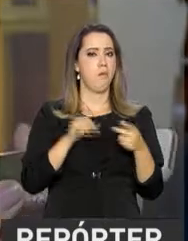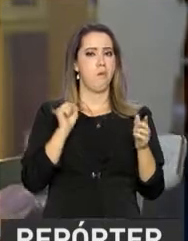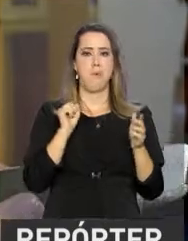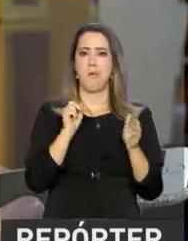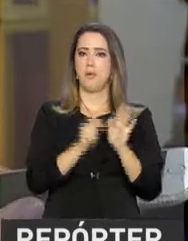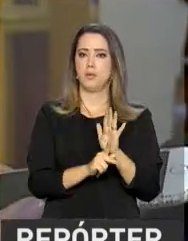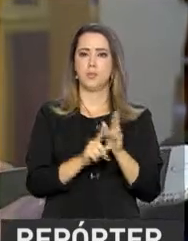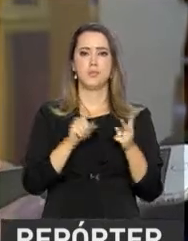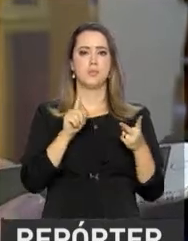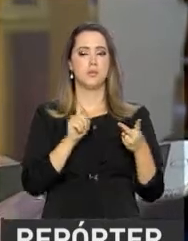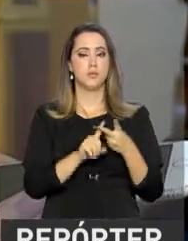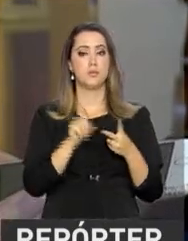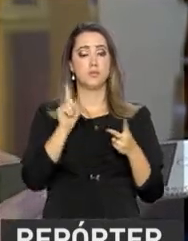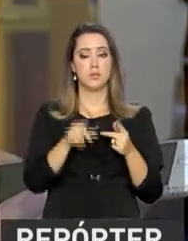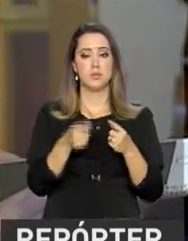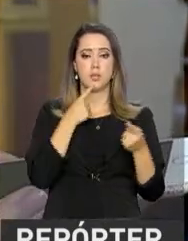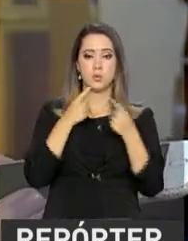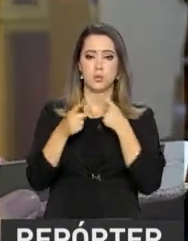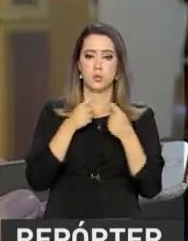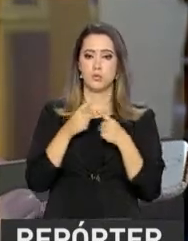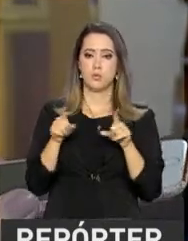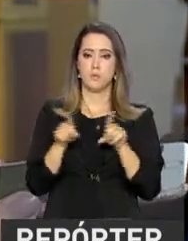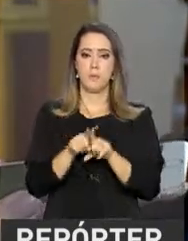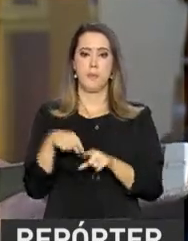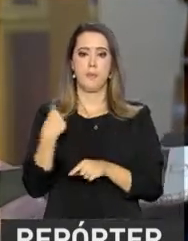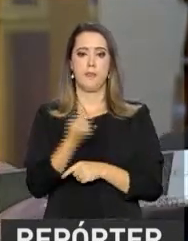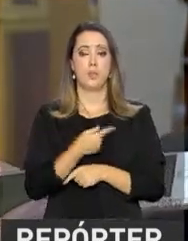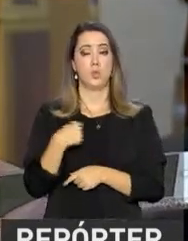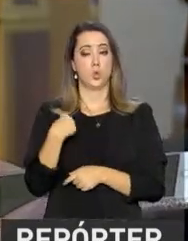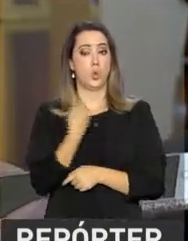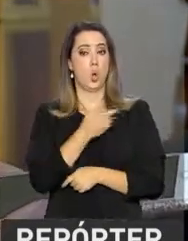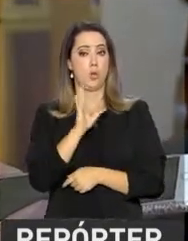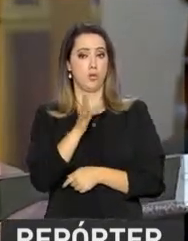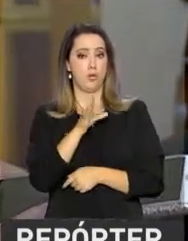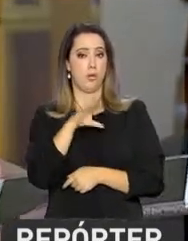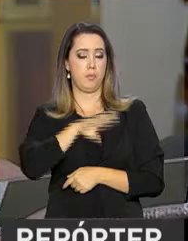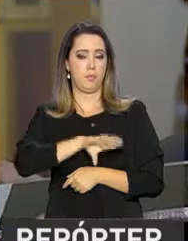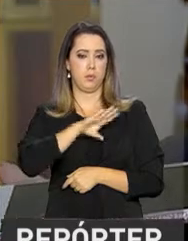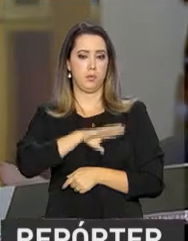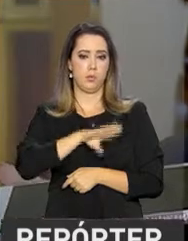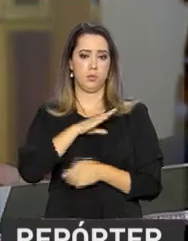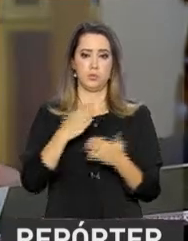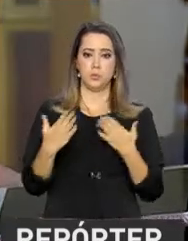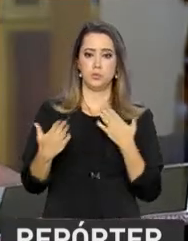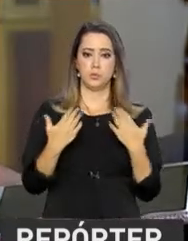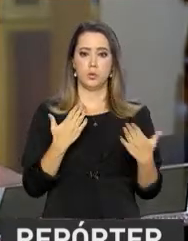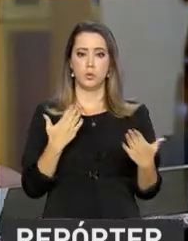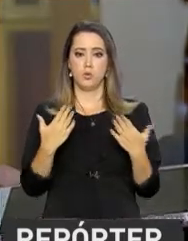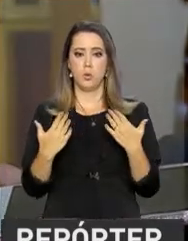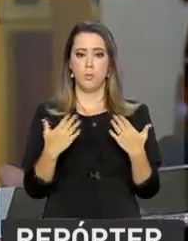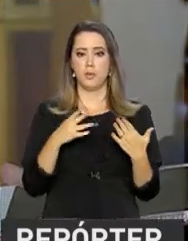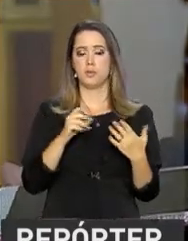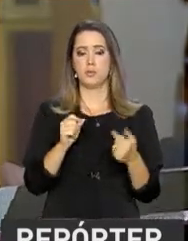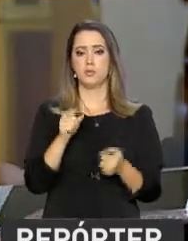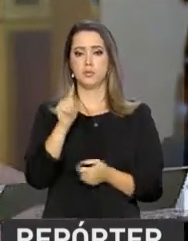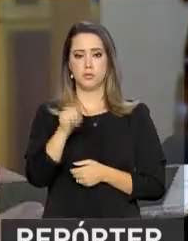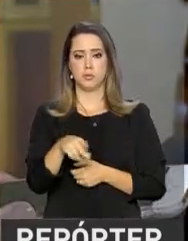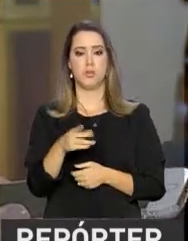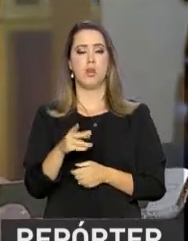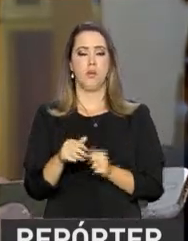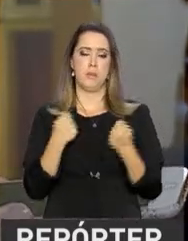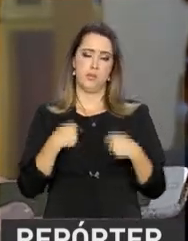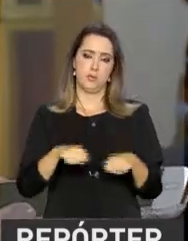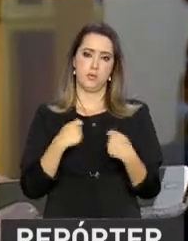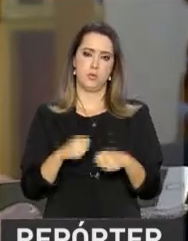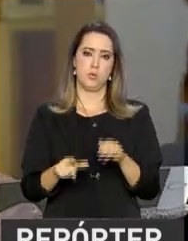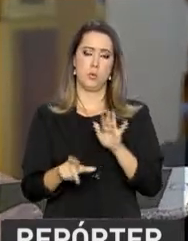está neste momento a ser discutida. Nós em Portugal, se me permitem fazer a comparação, fizemos uma reforma da